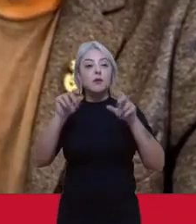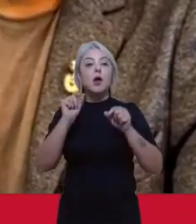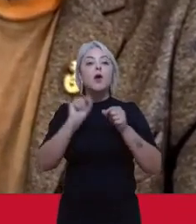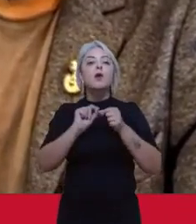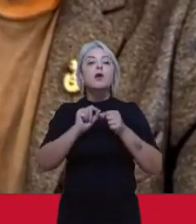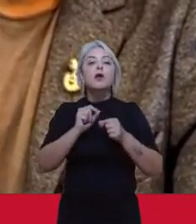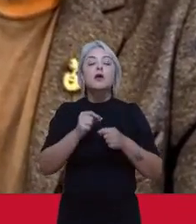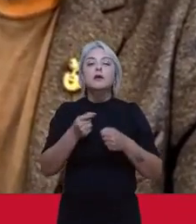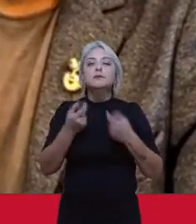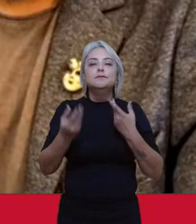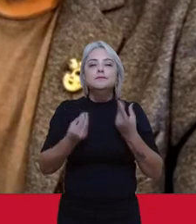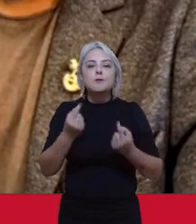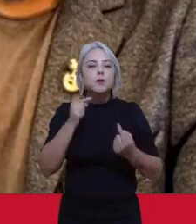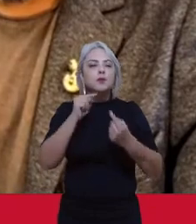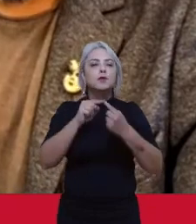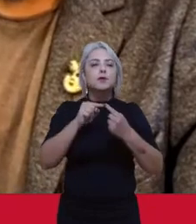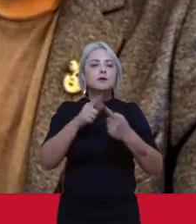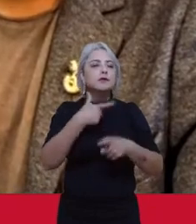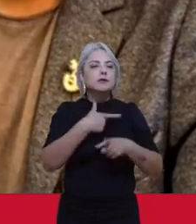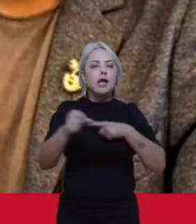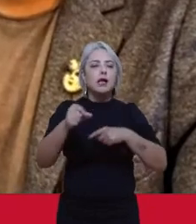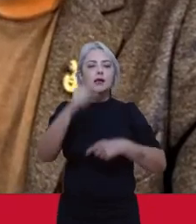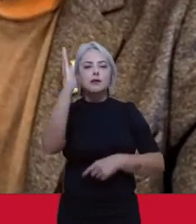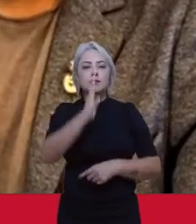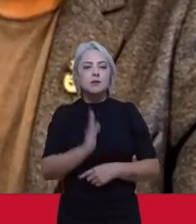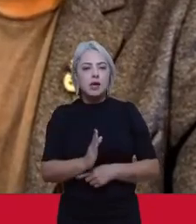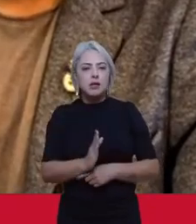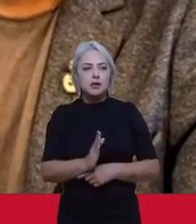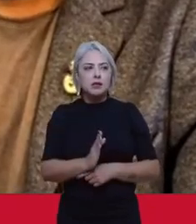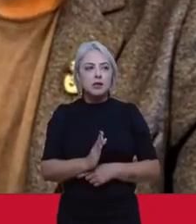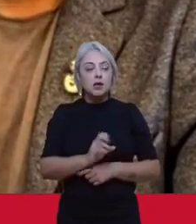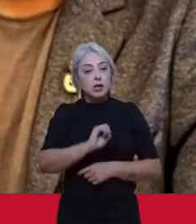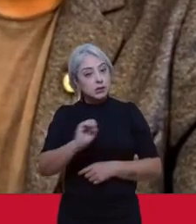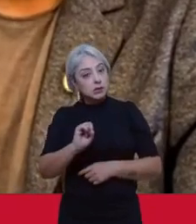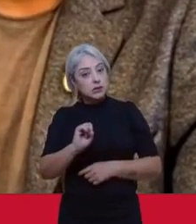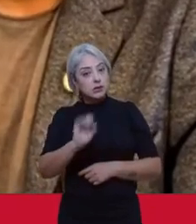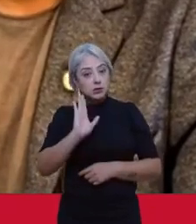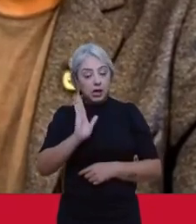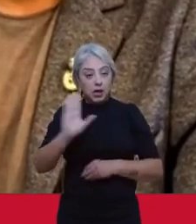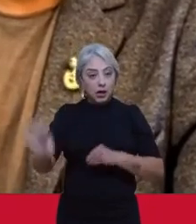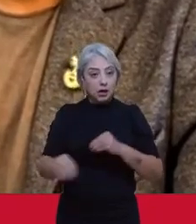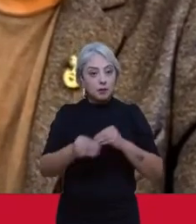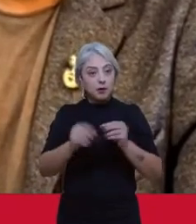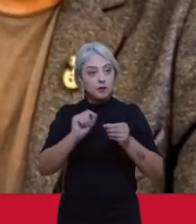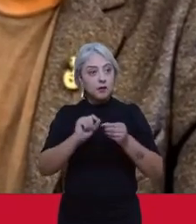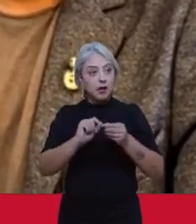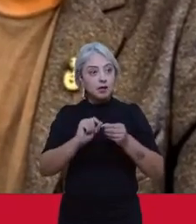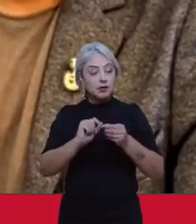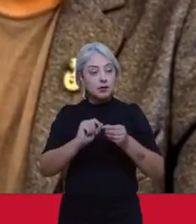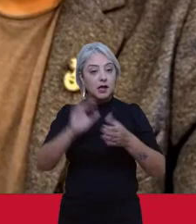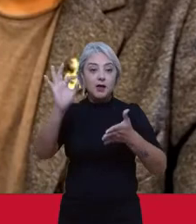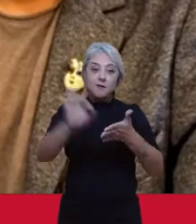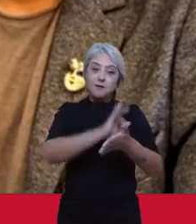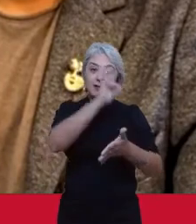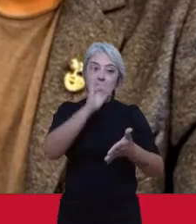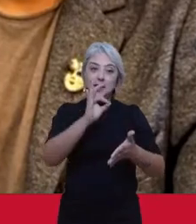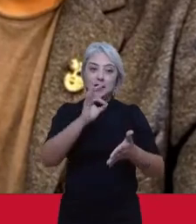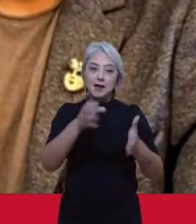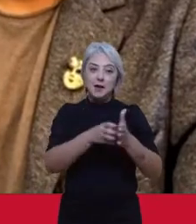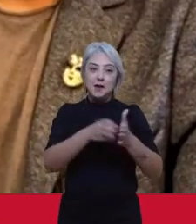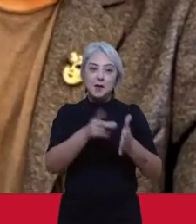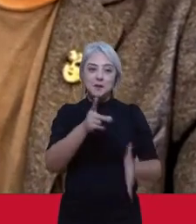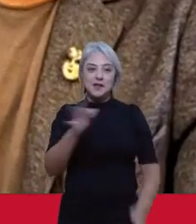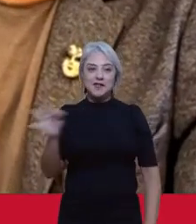que fez você, Jean, sair do Brasil e, se puder já emendar, o que fez você se filiar ao